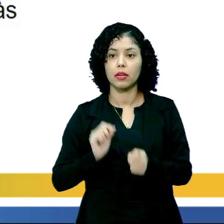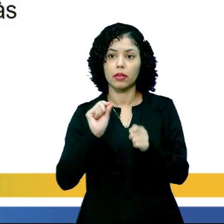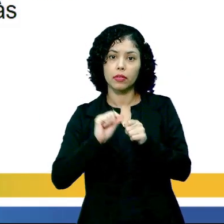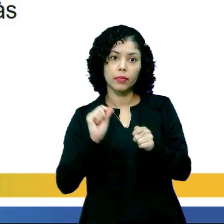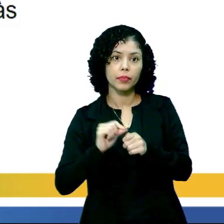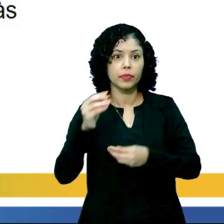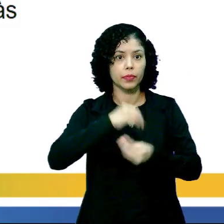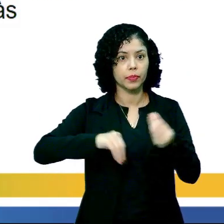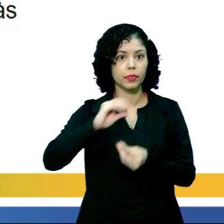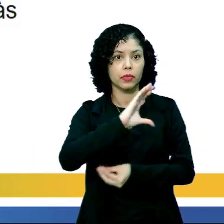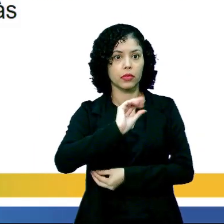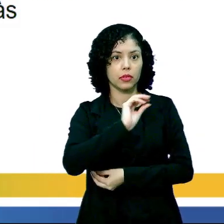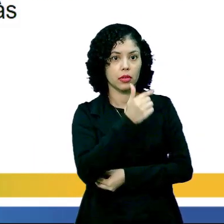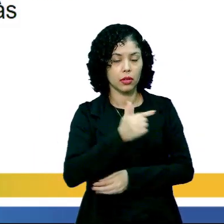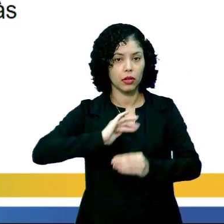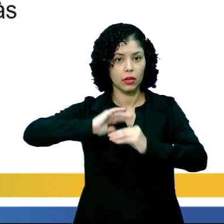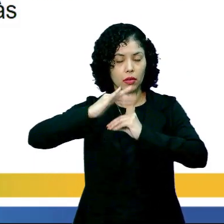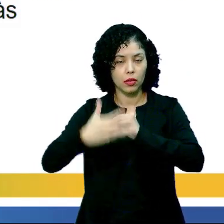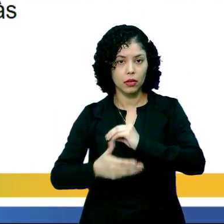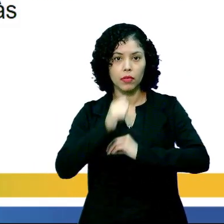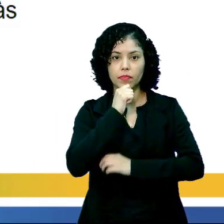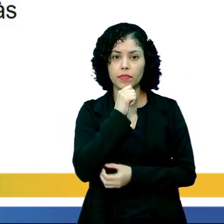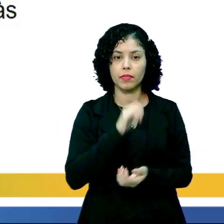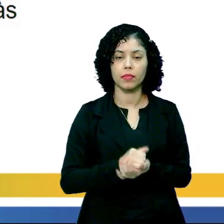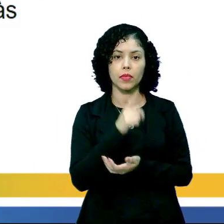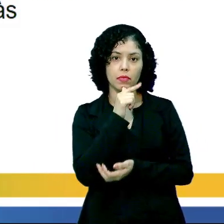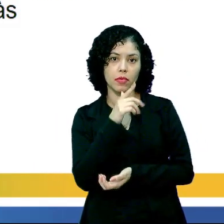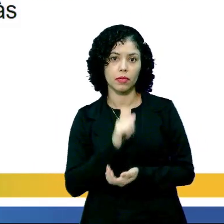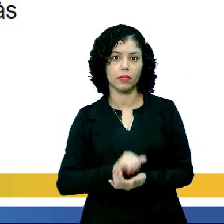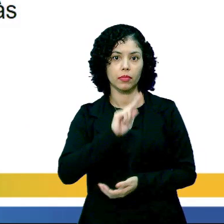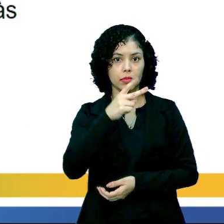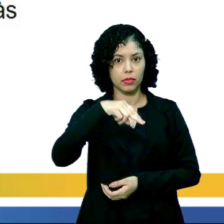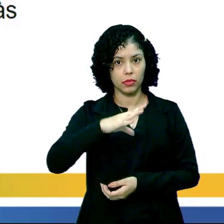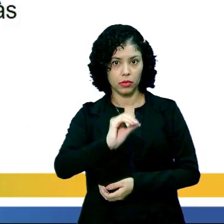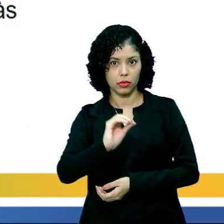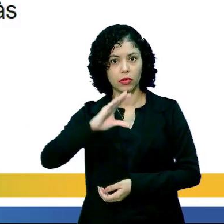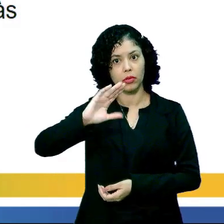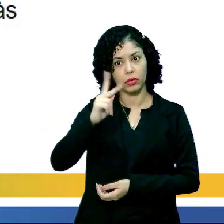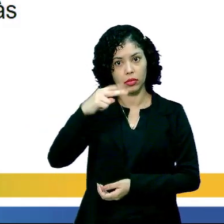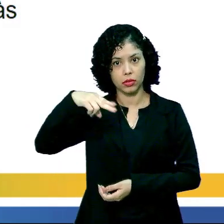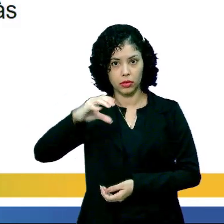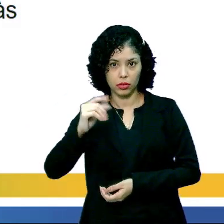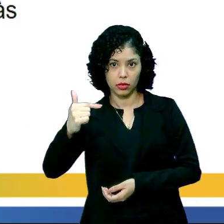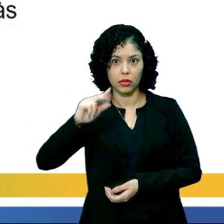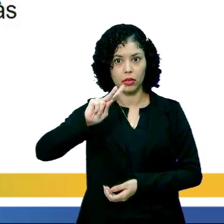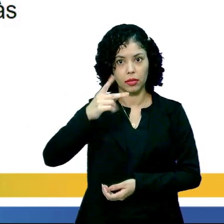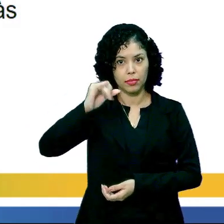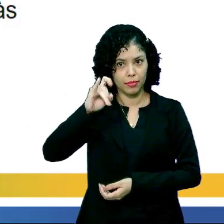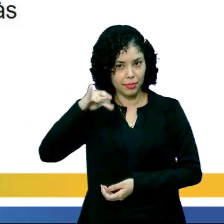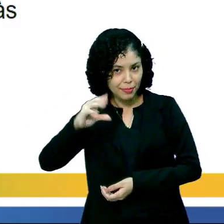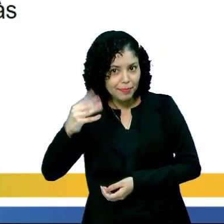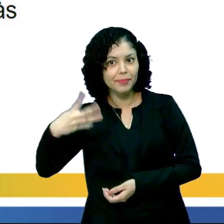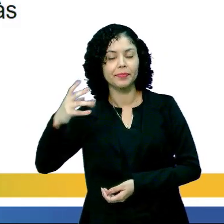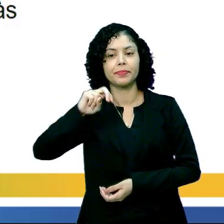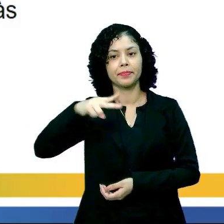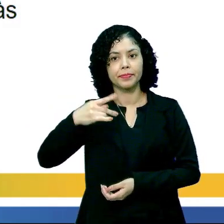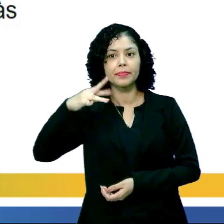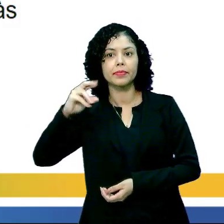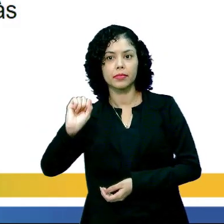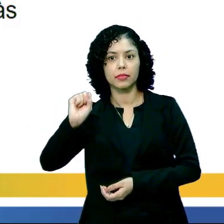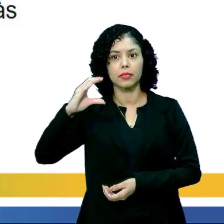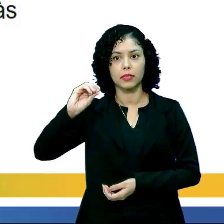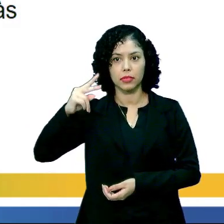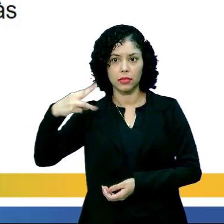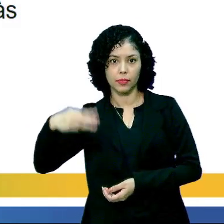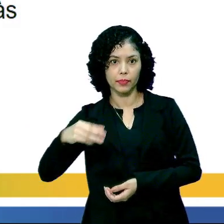h2co3 formado pela reação do CO2 como a água o ácido nítrico ácido nitroso o ácido sulfúrico e o sulfuroso